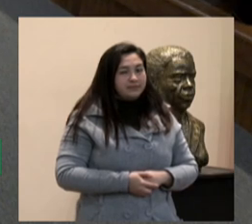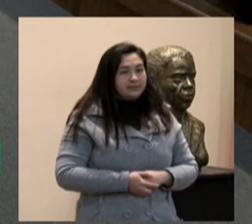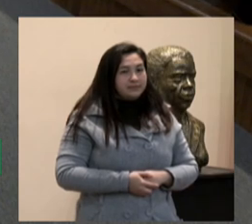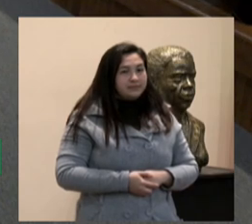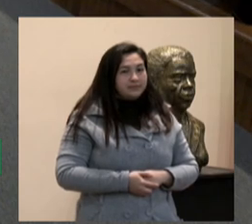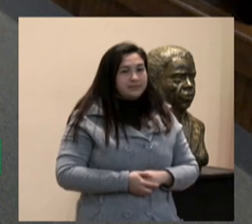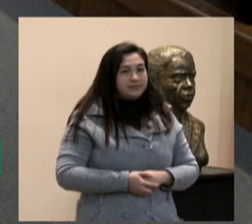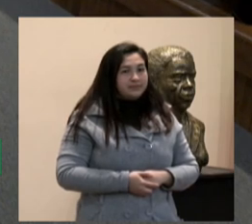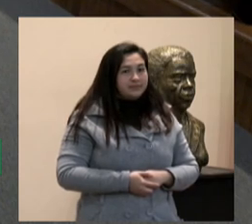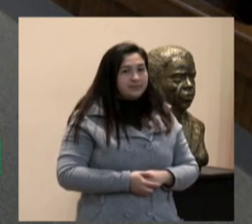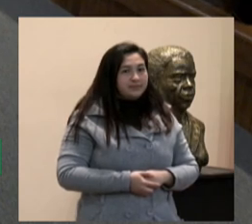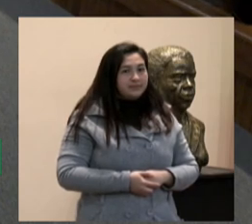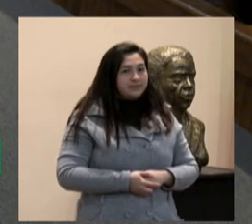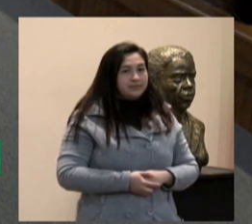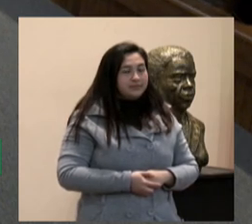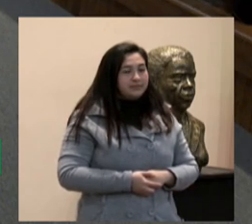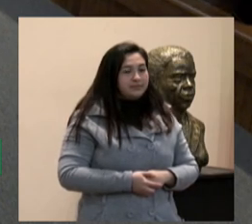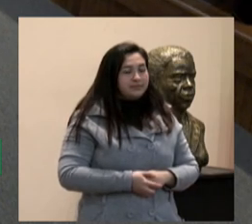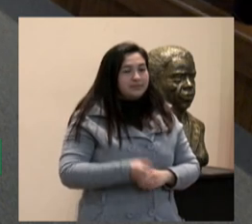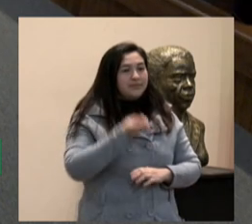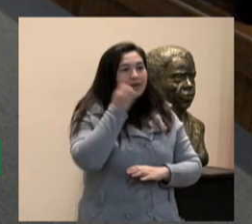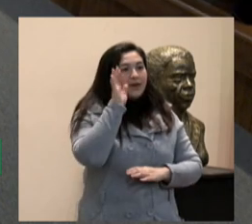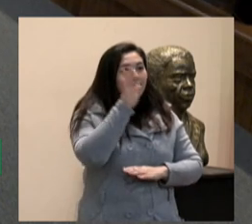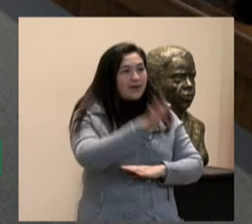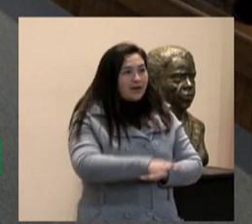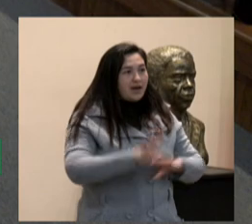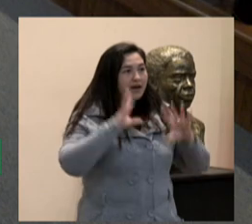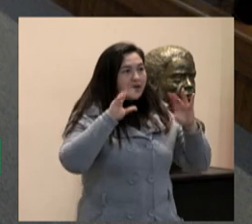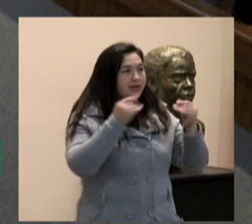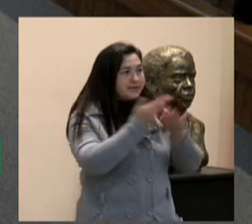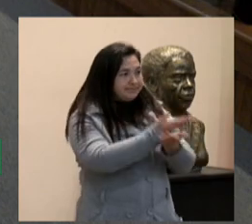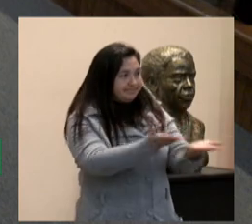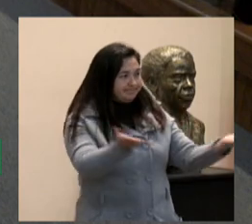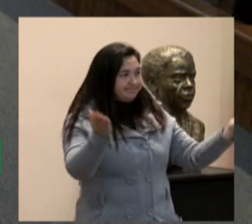Tá bom. Boa tarde a todas e todos.